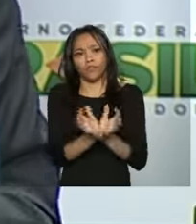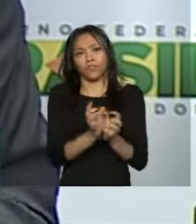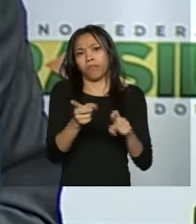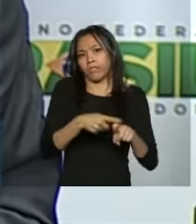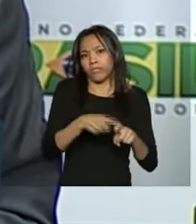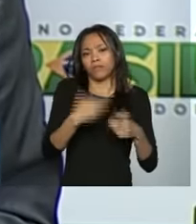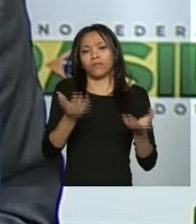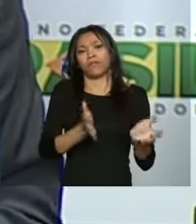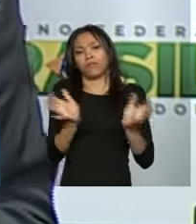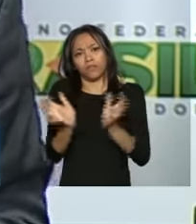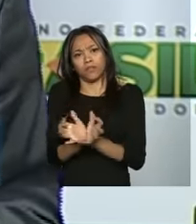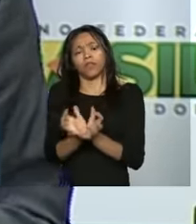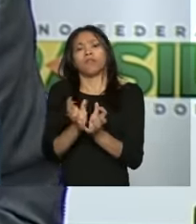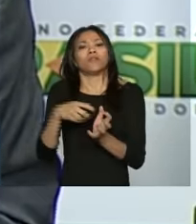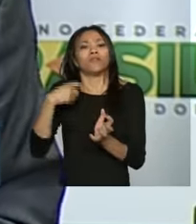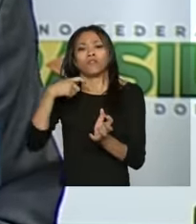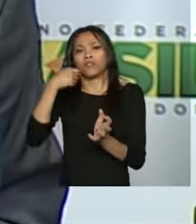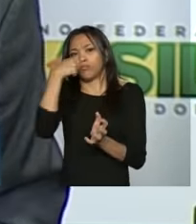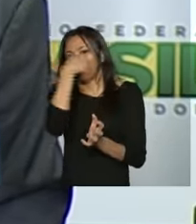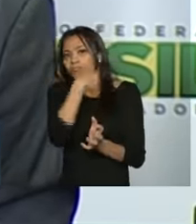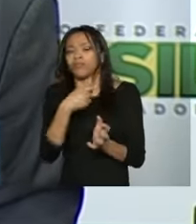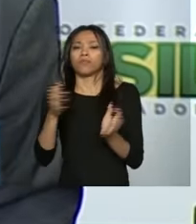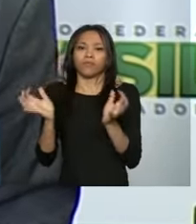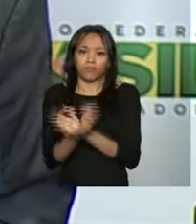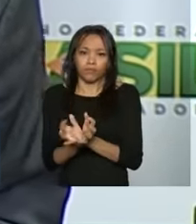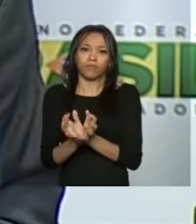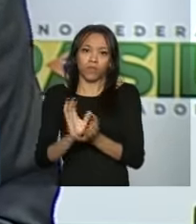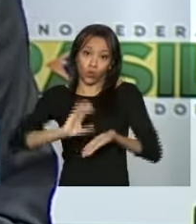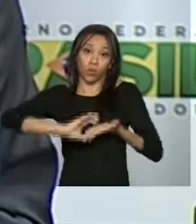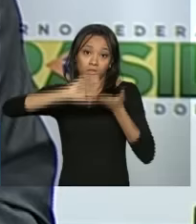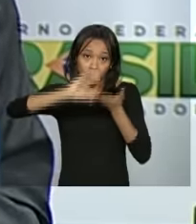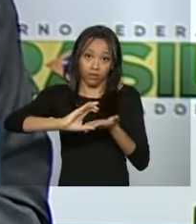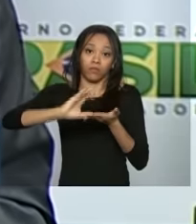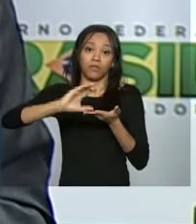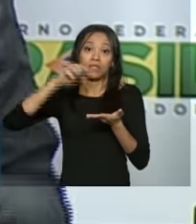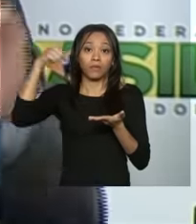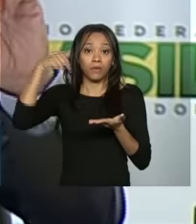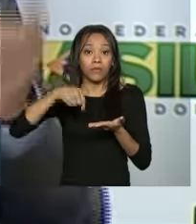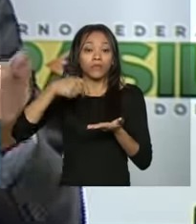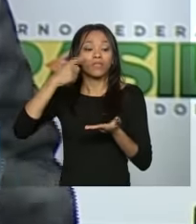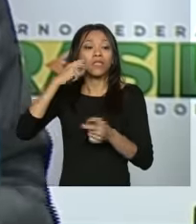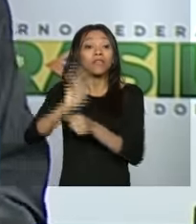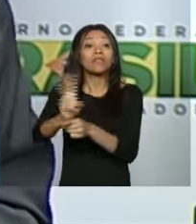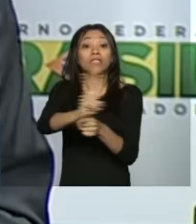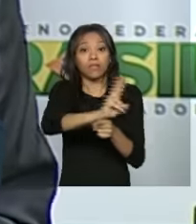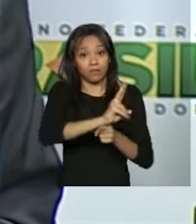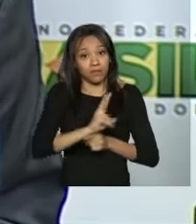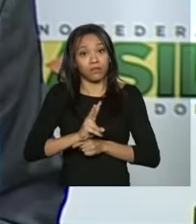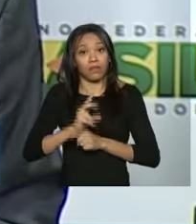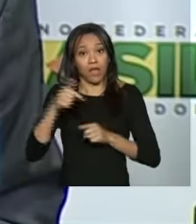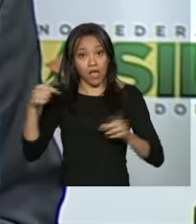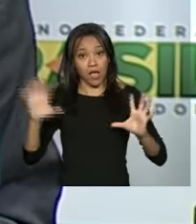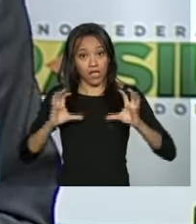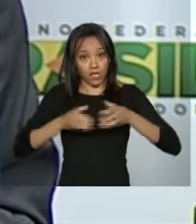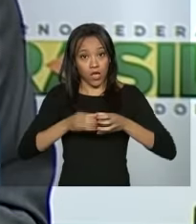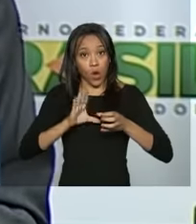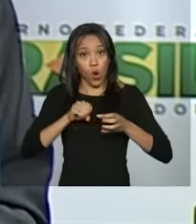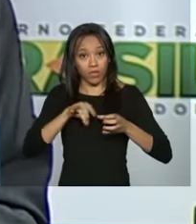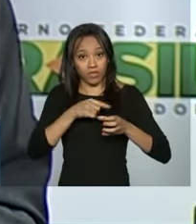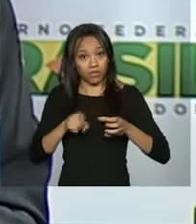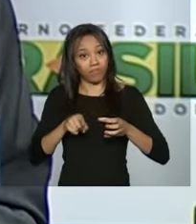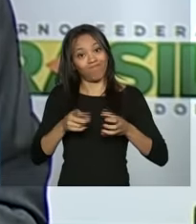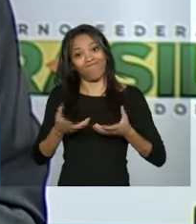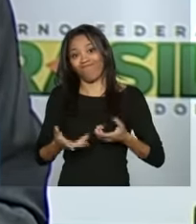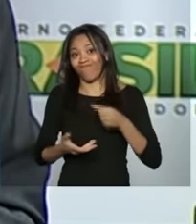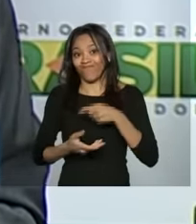conselhos regionais de Odontologia de medicina fazem sobre a matéria então então esta comissão ela é irregular E no